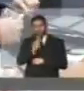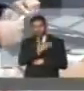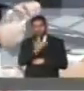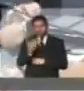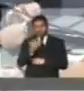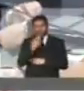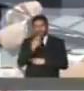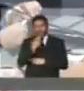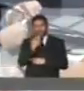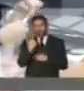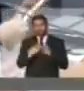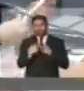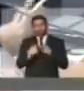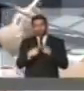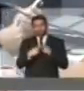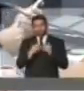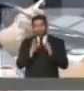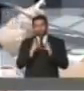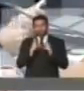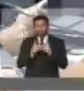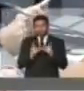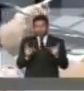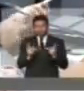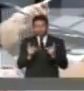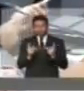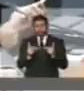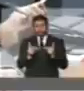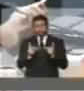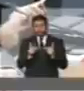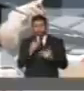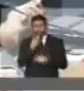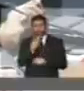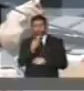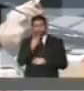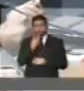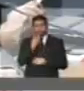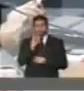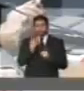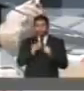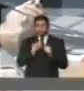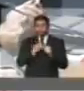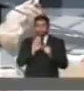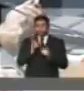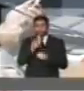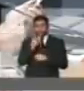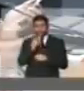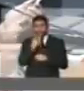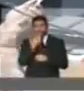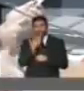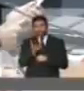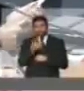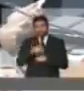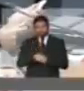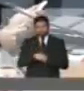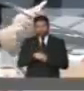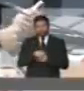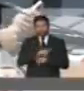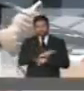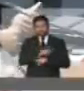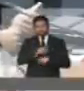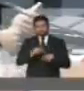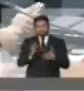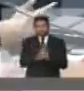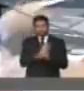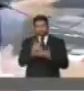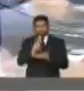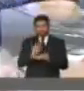respostas, porque todas as suposições que foram realizadas aqui por diversas vezes